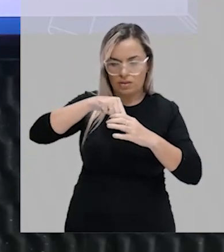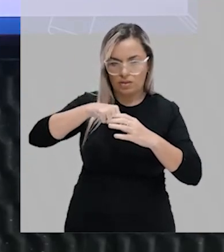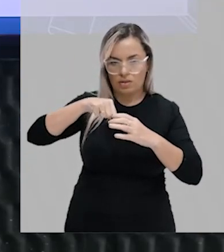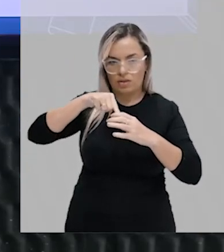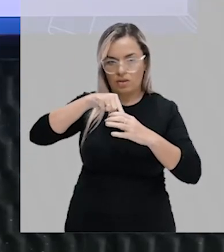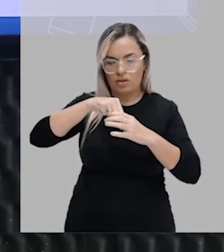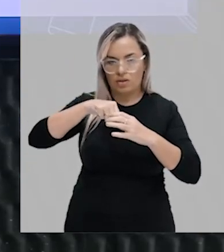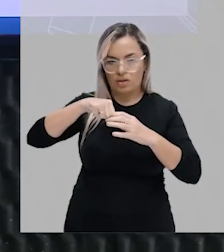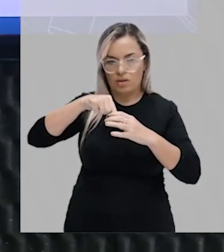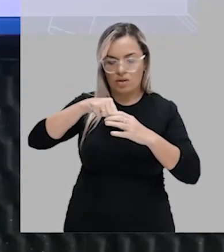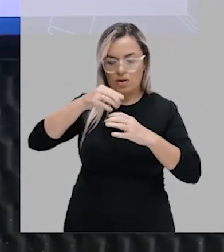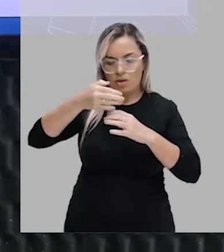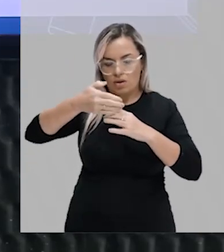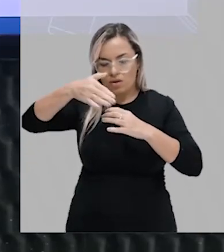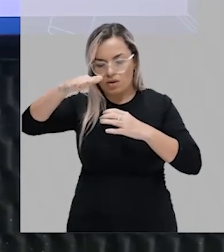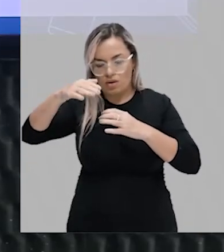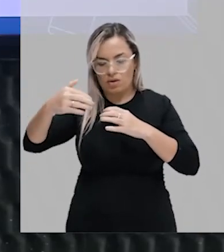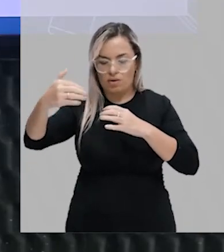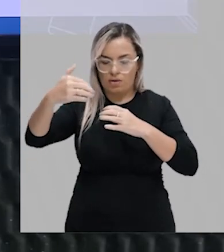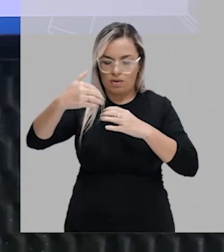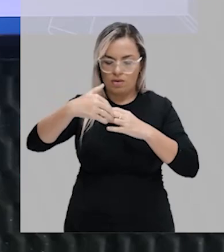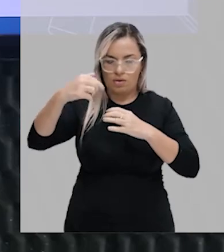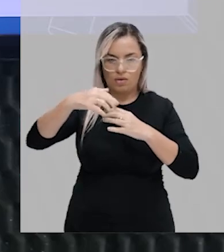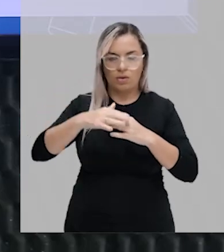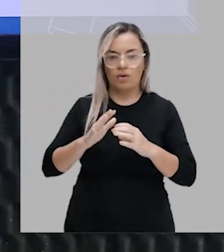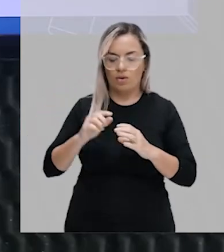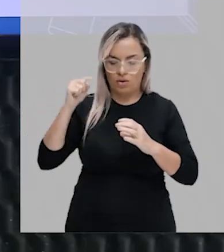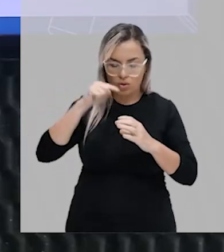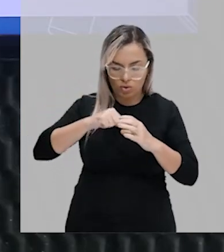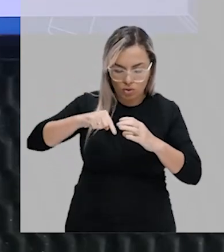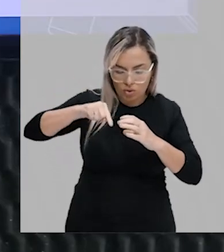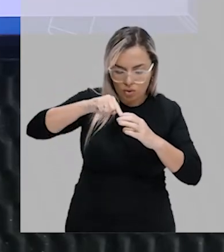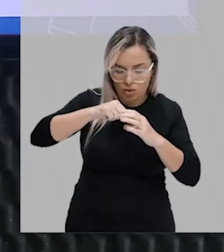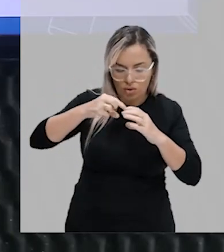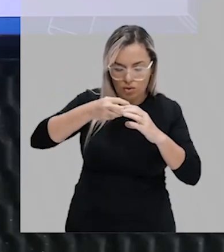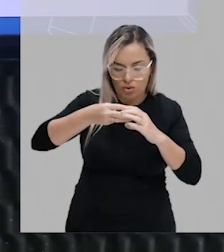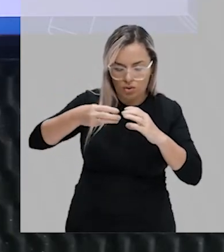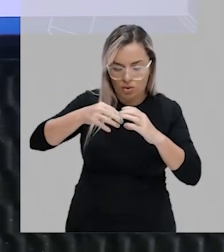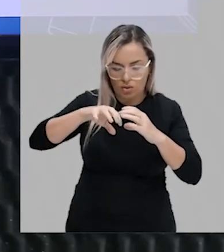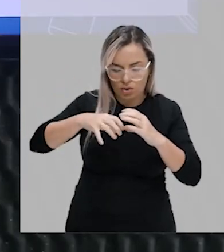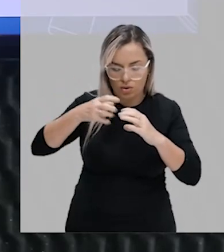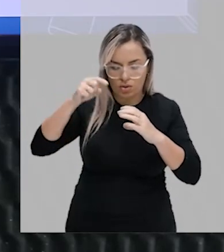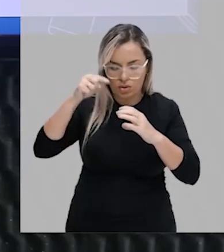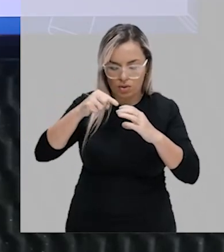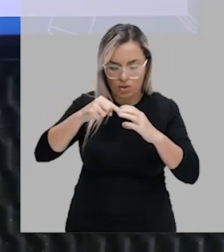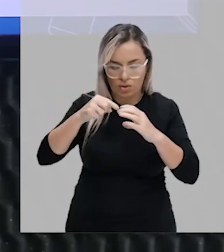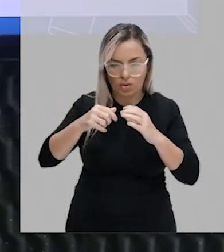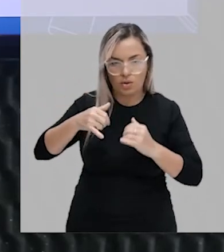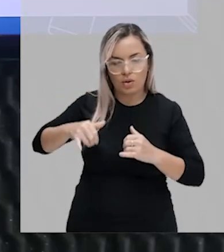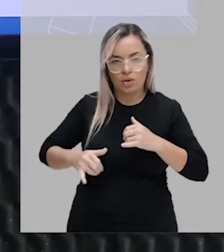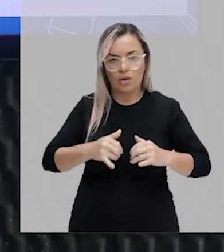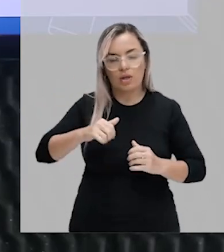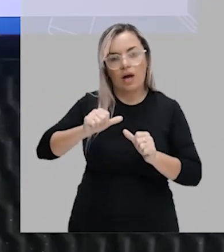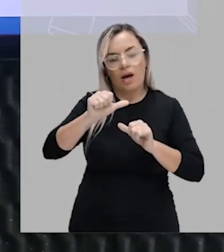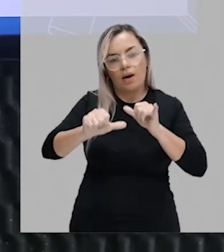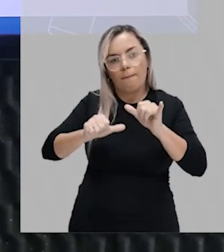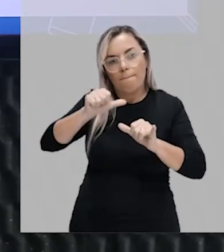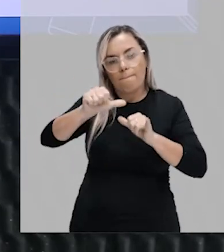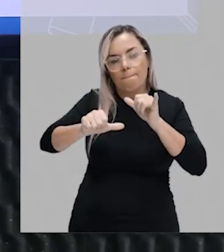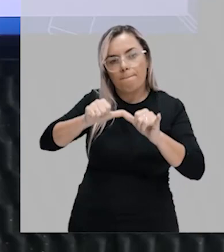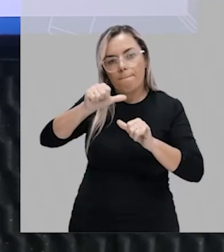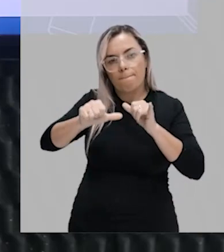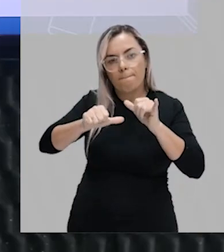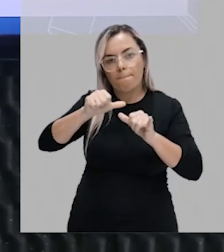da célula, do meio externo. Na célula, tudo que ocorre dentro dela, que são o metabolismo, as reações químicas,